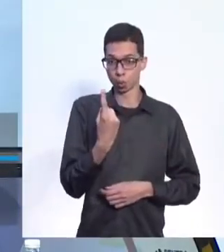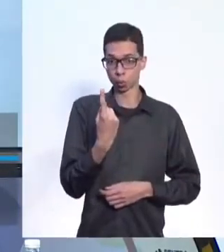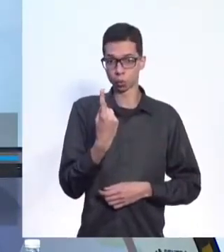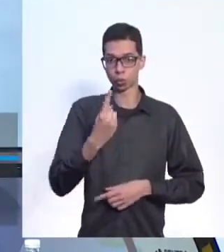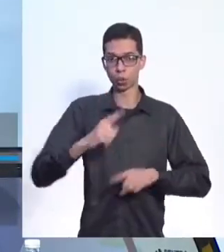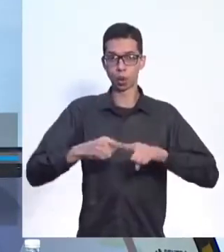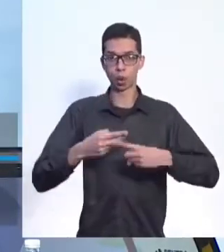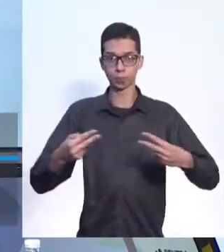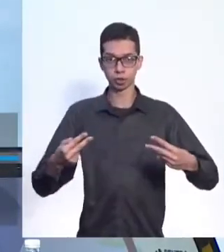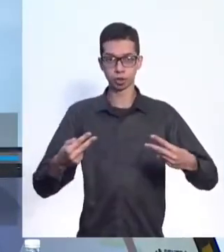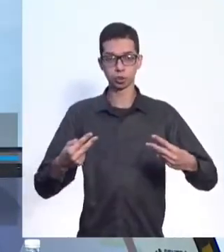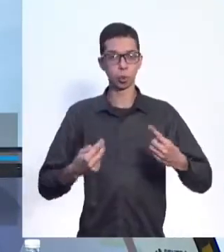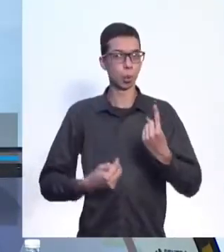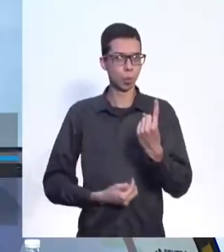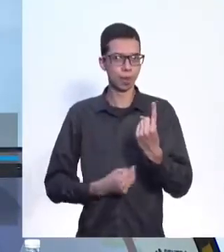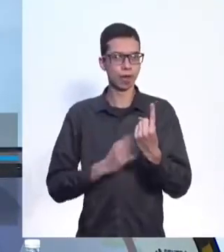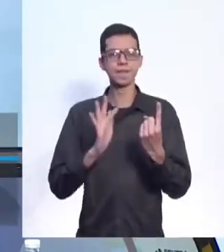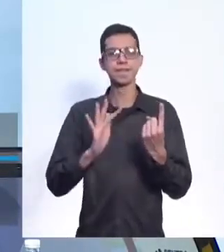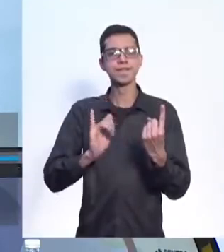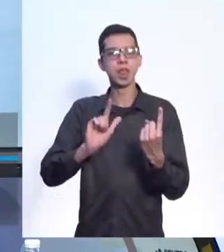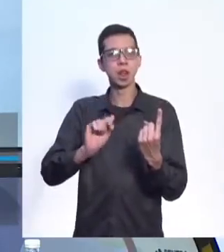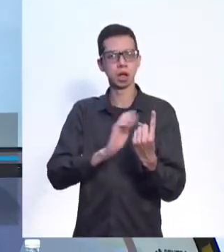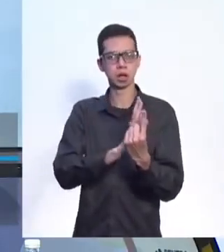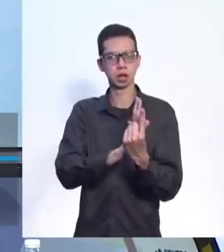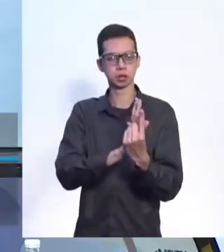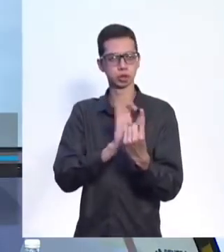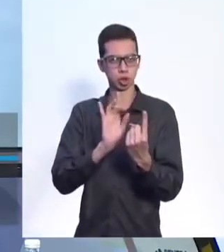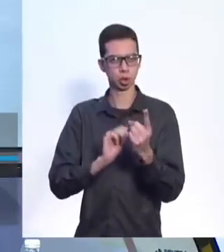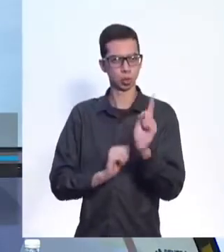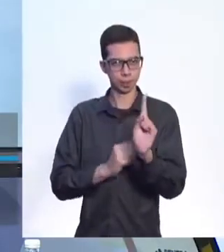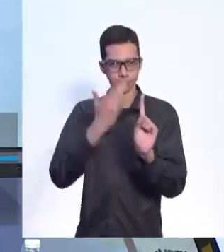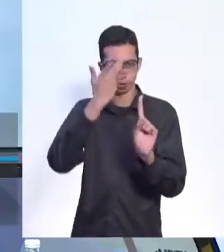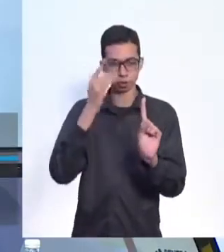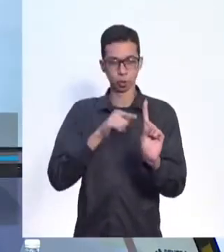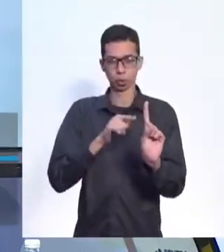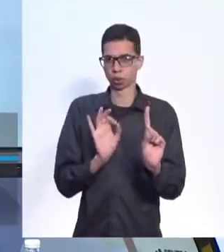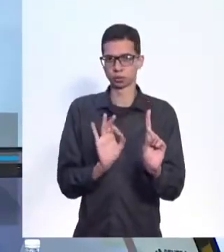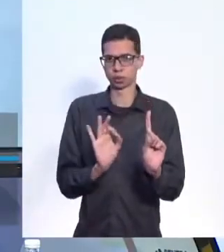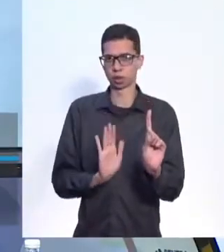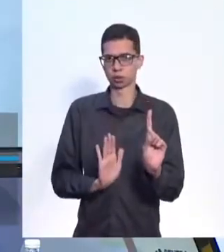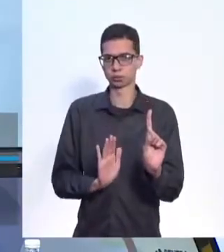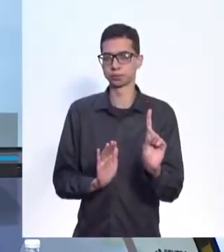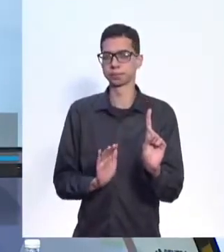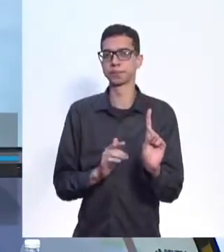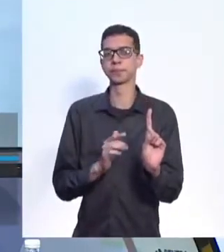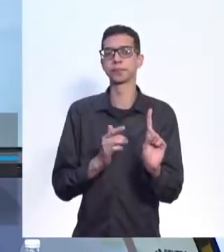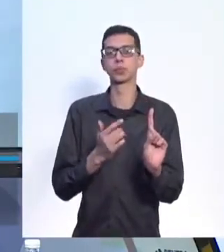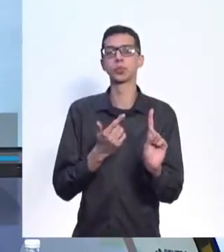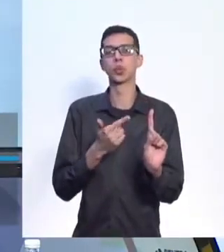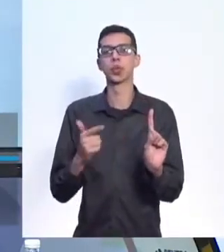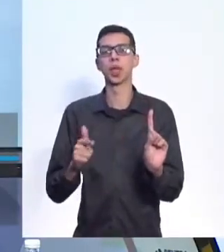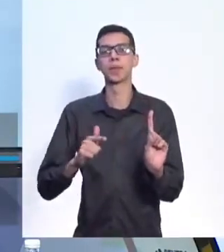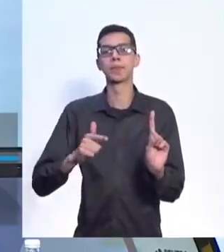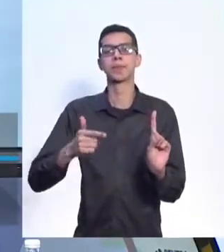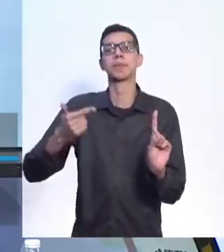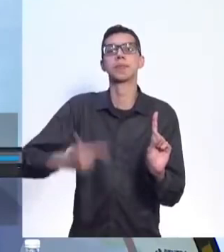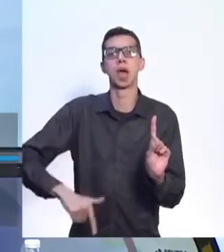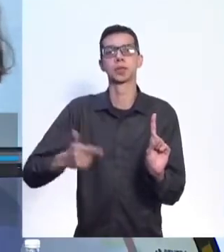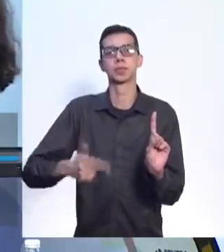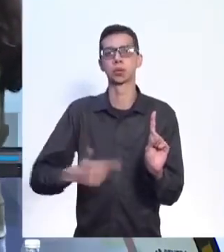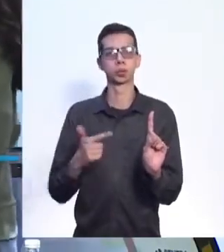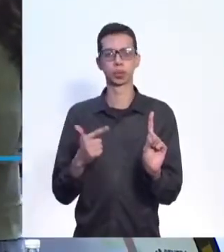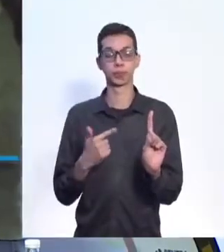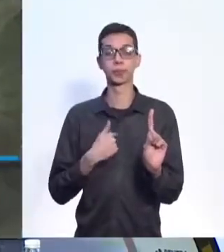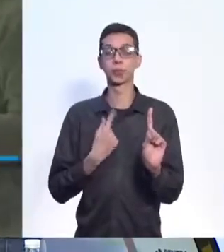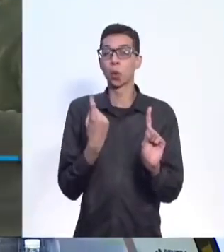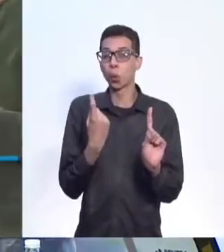simplesmente só posso ter uma fila, porque só tem aquele objeto, não tem mais nada. Certo? Então, se eu tenho um único elemento, eu